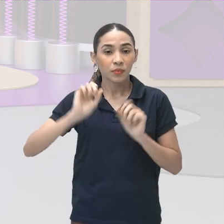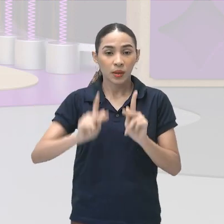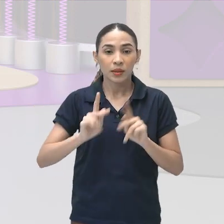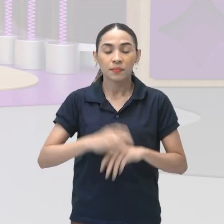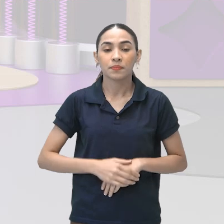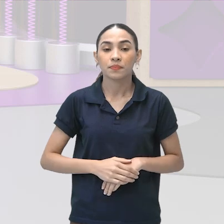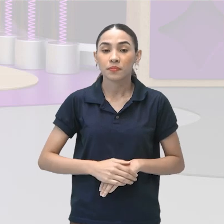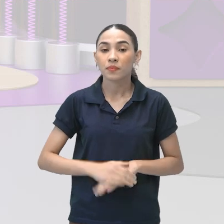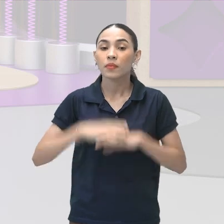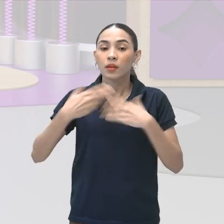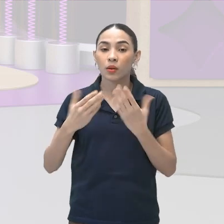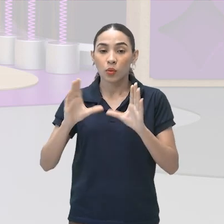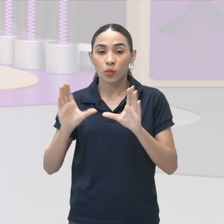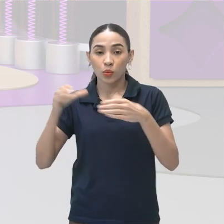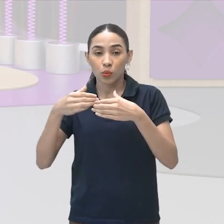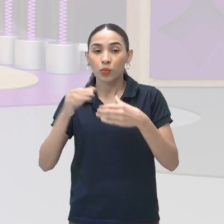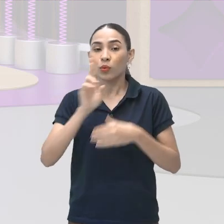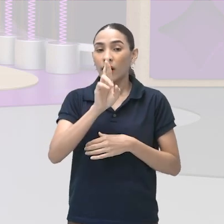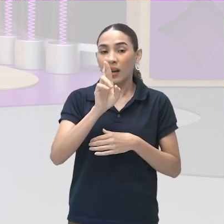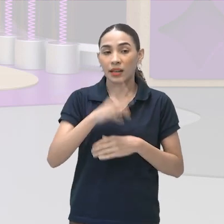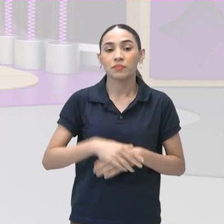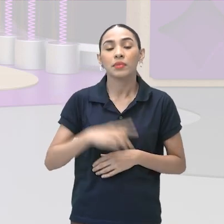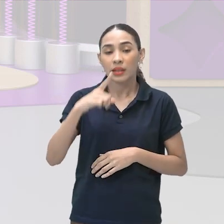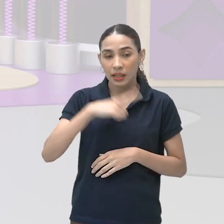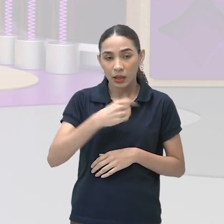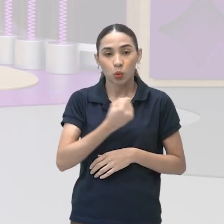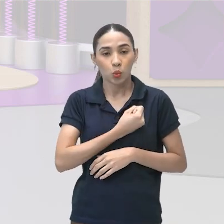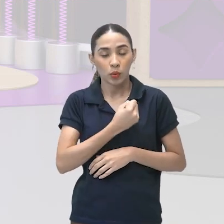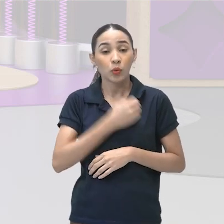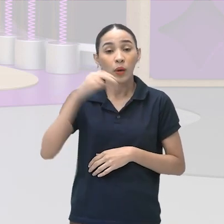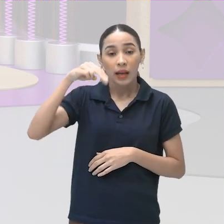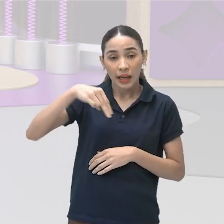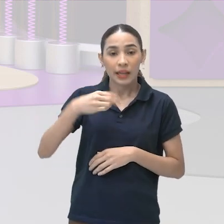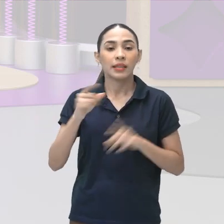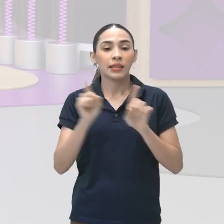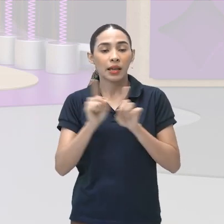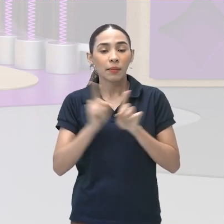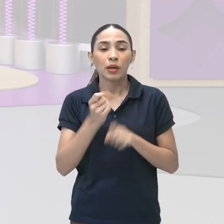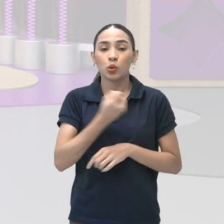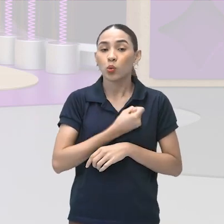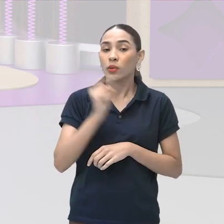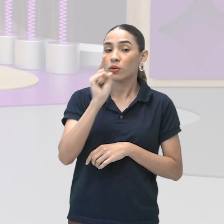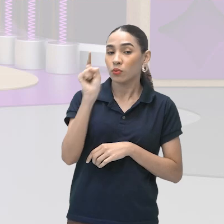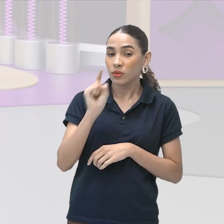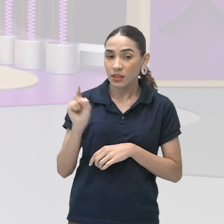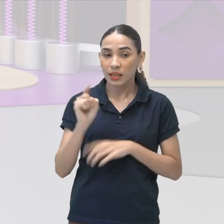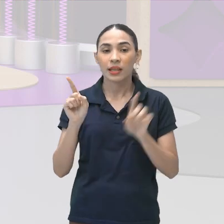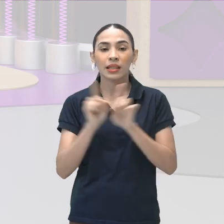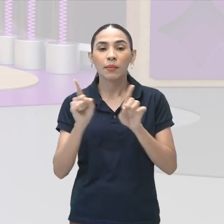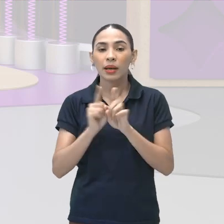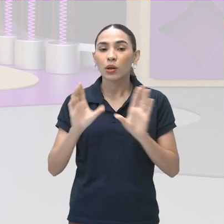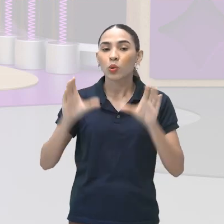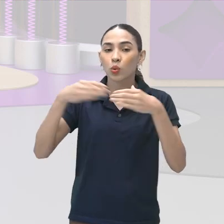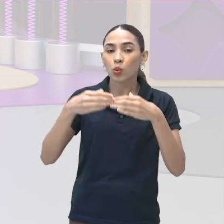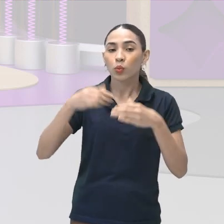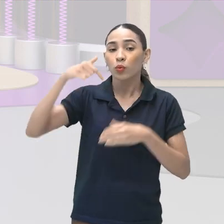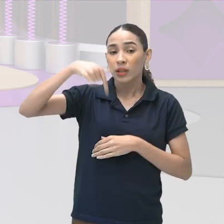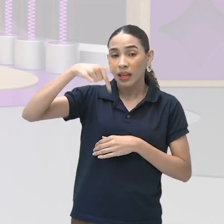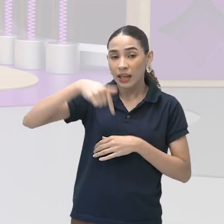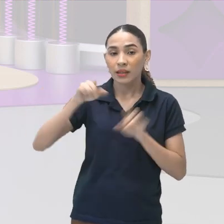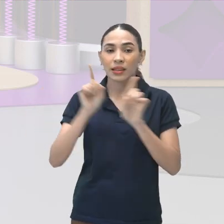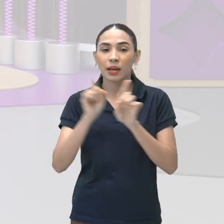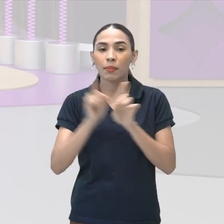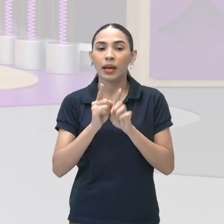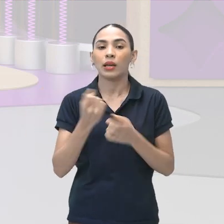Então, no conjunto dos números reais, tem números naturais, tem números inteiros, tem números racionais, os números